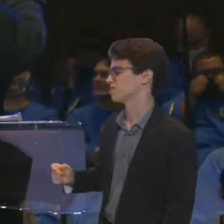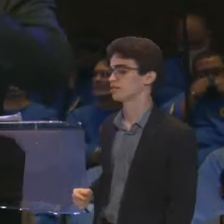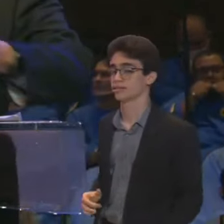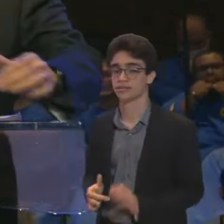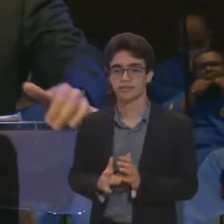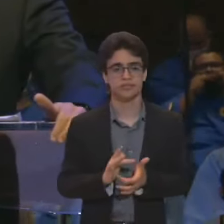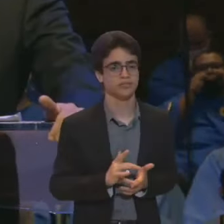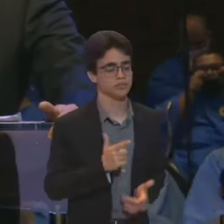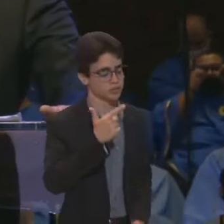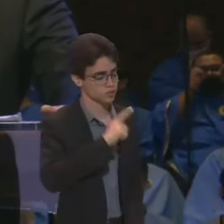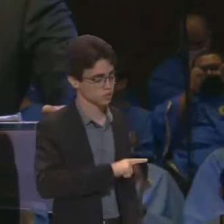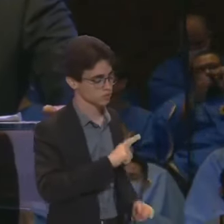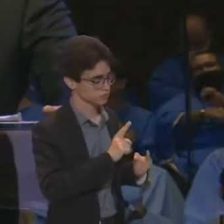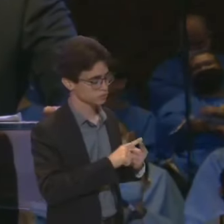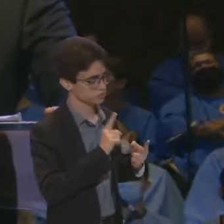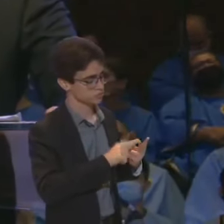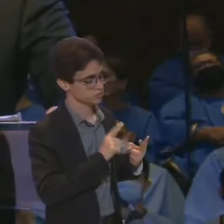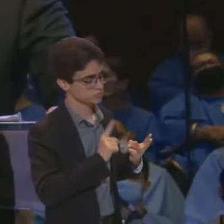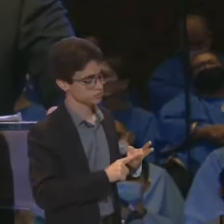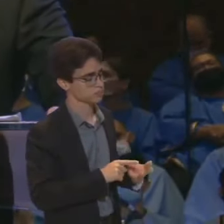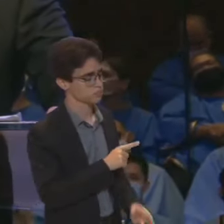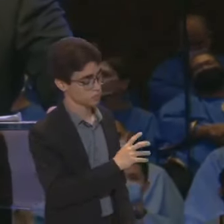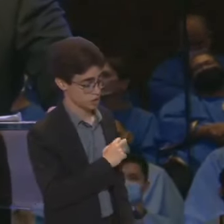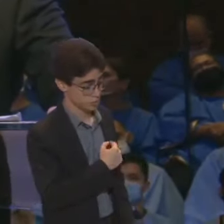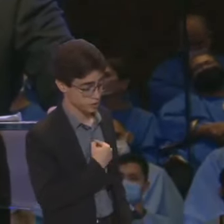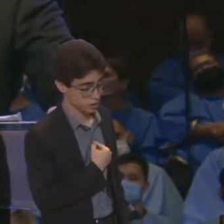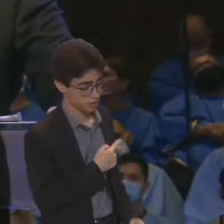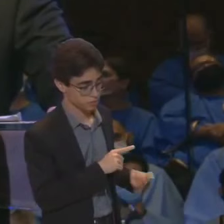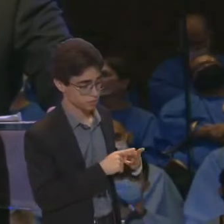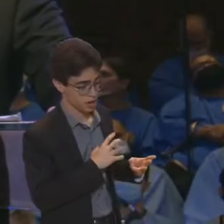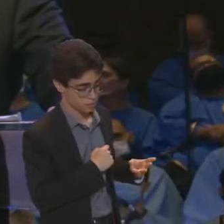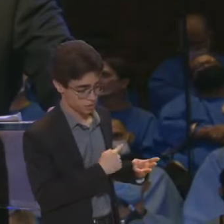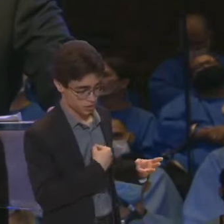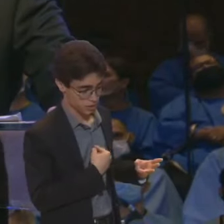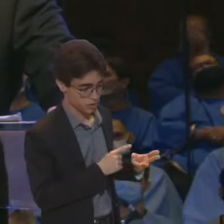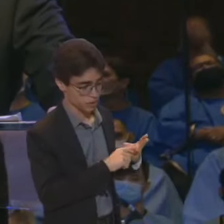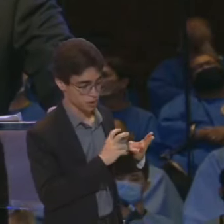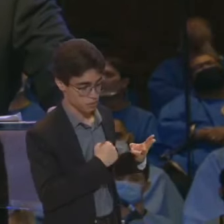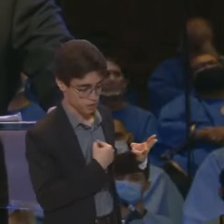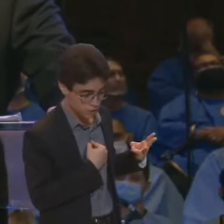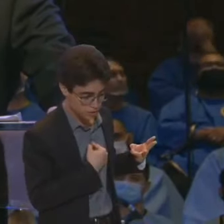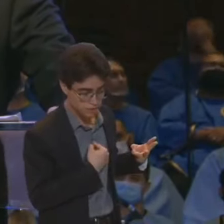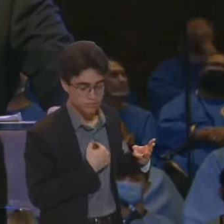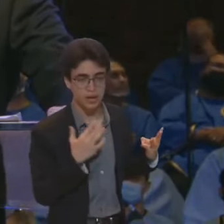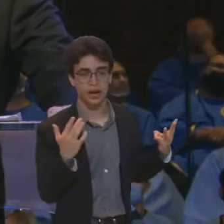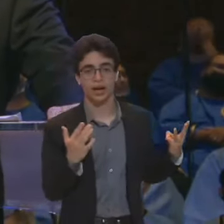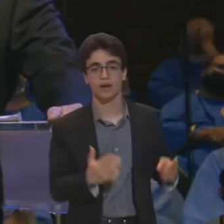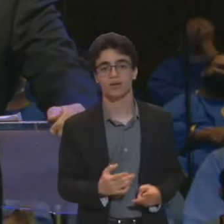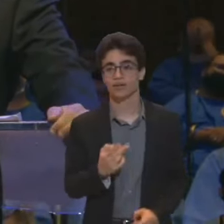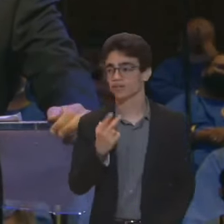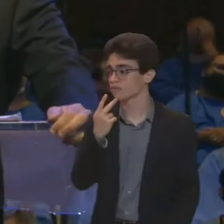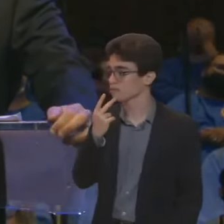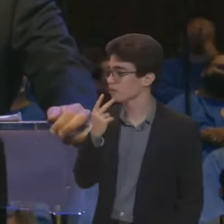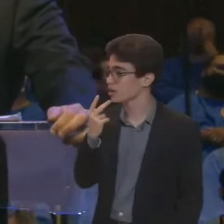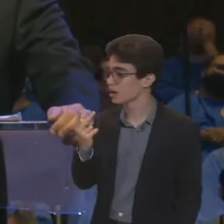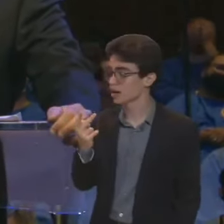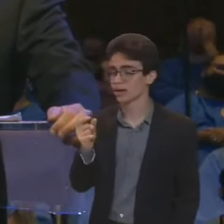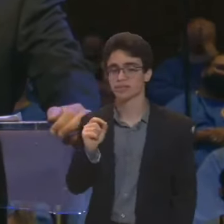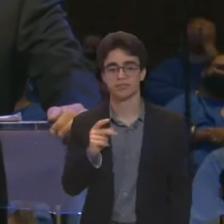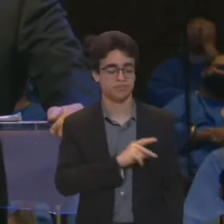tem que fazer a pergunta 3 vezes para que Jesus possa reafirmar com ele que agora ele pode abençoar